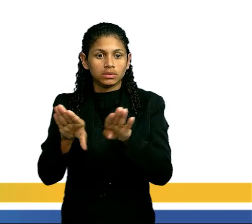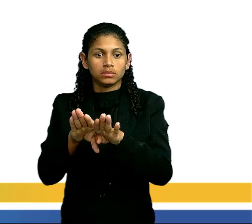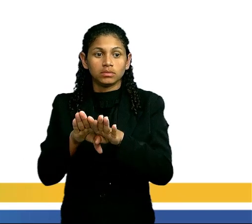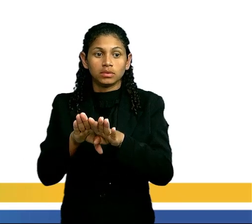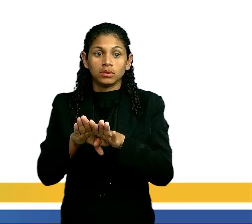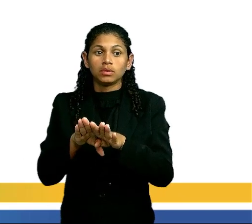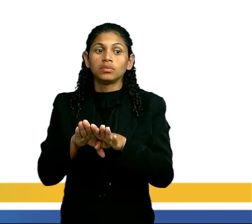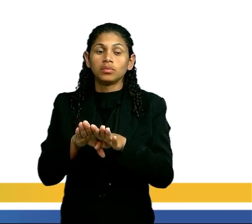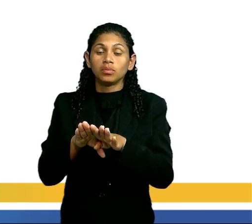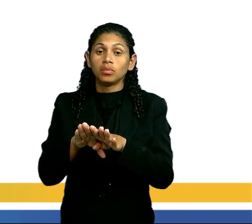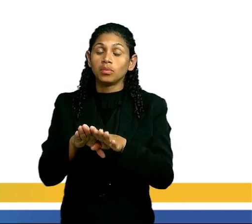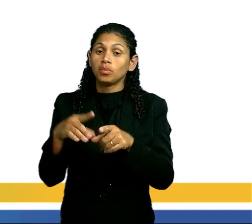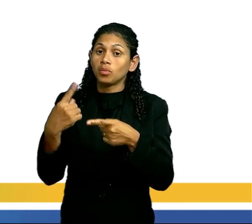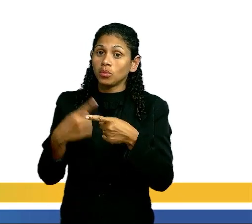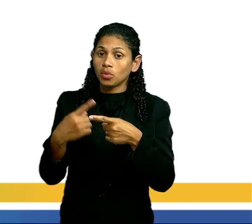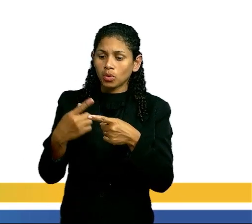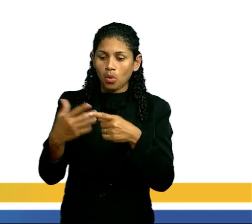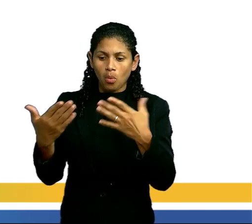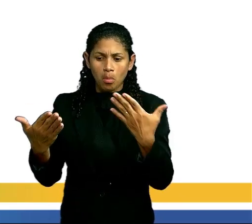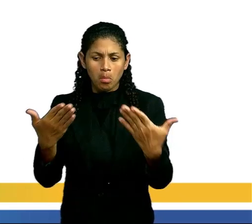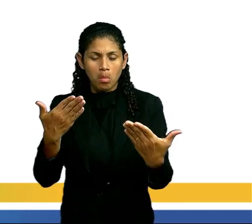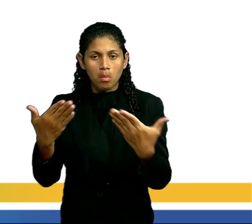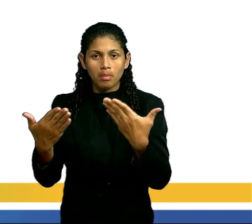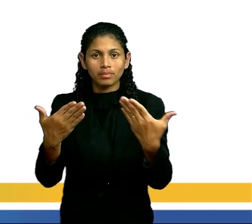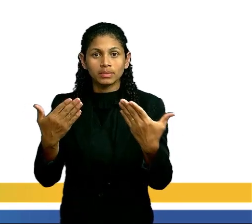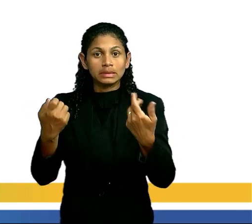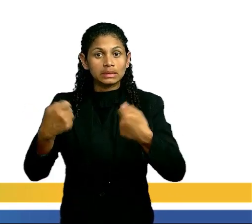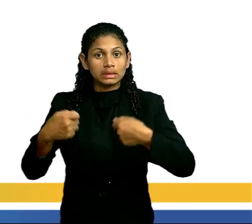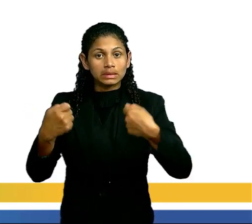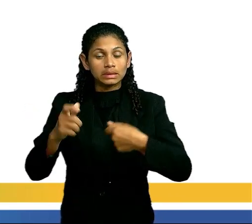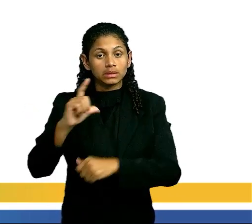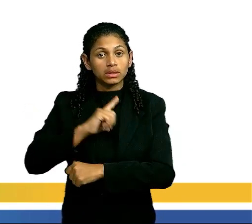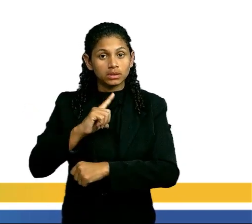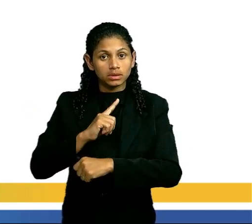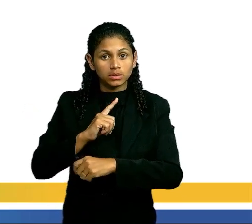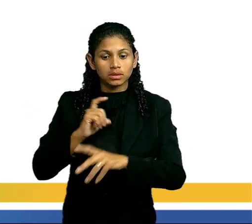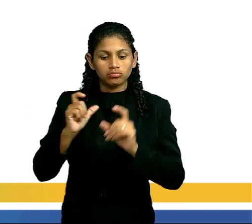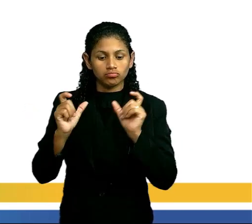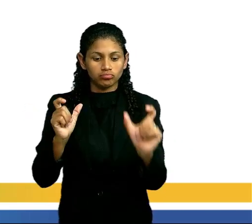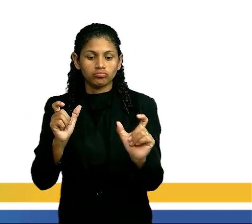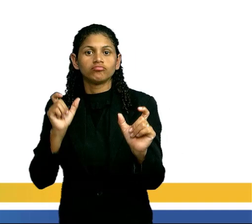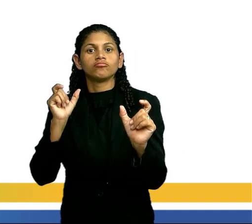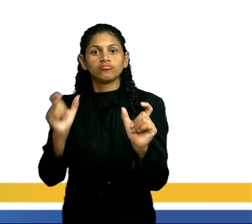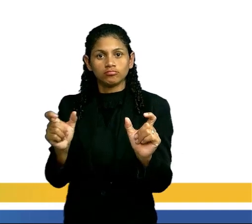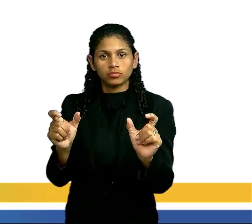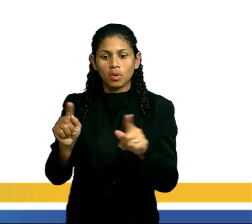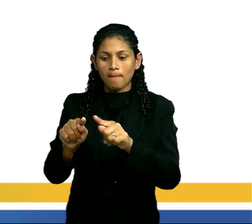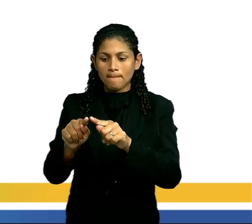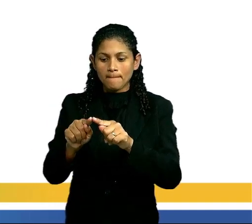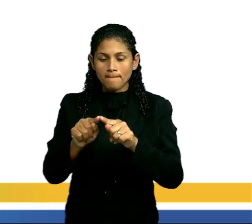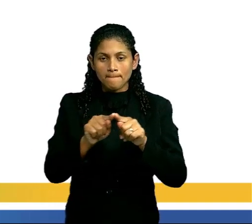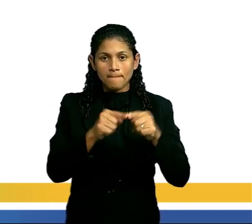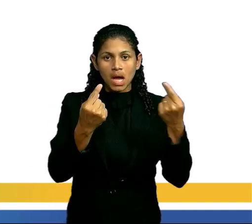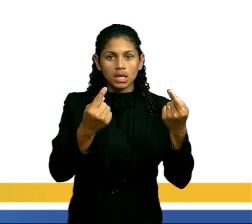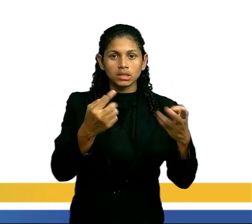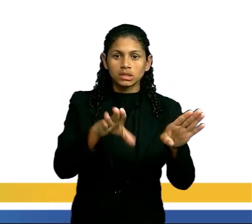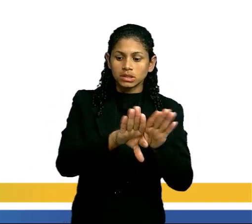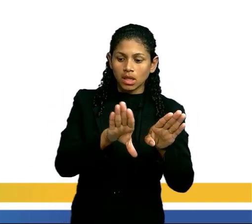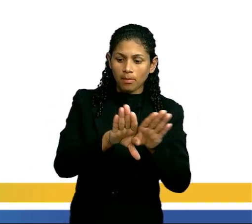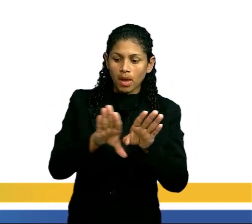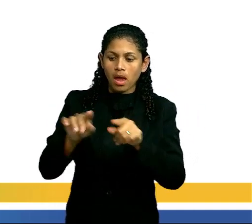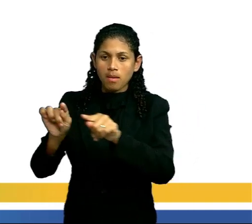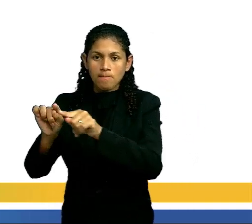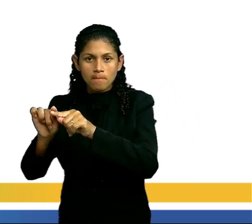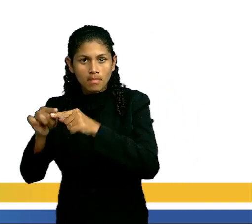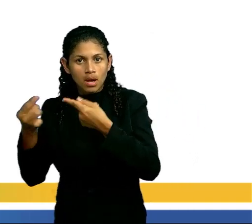as duas palavras. Isso não pode ocorrer. E para observar ao